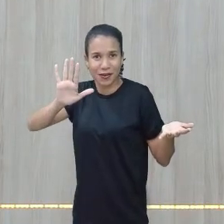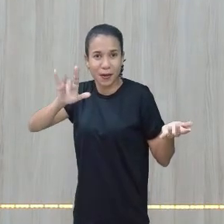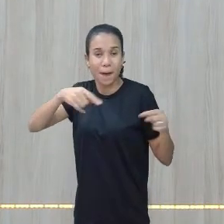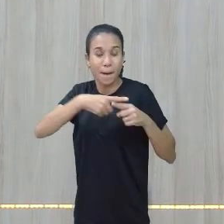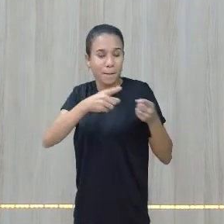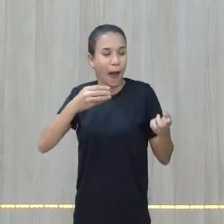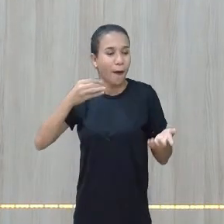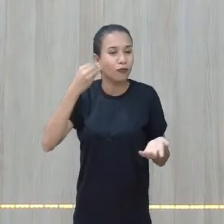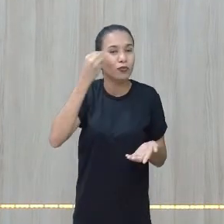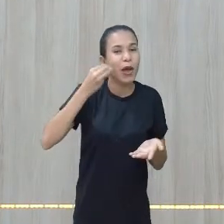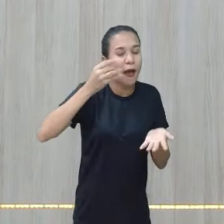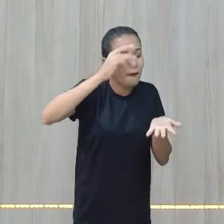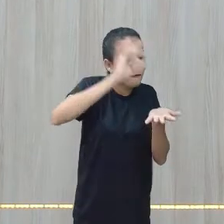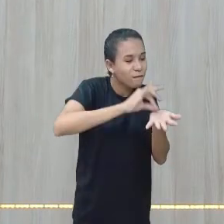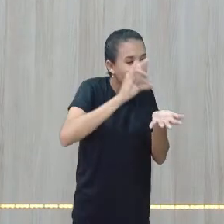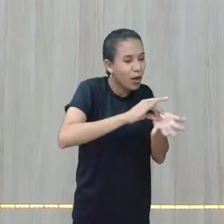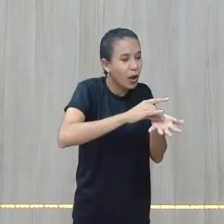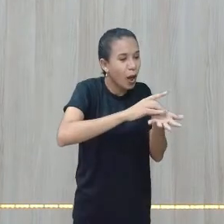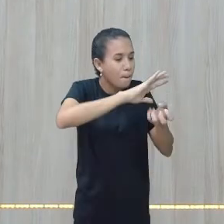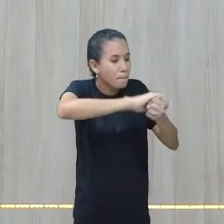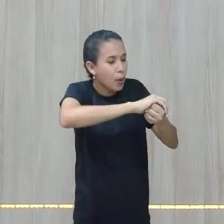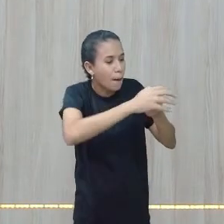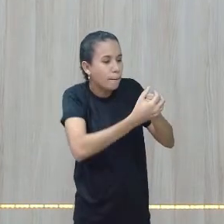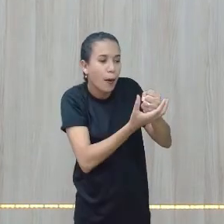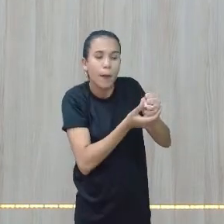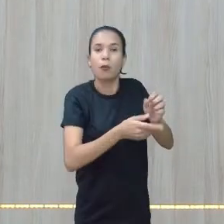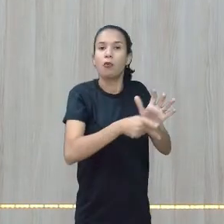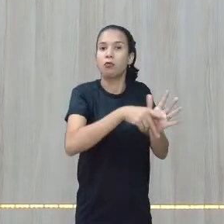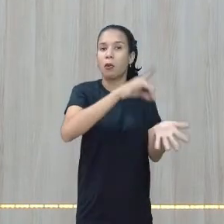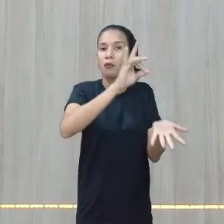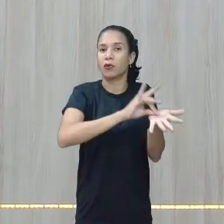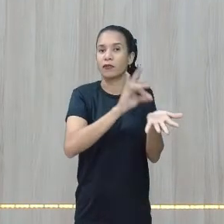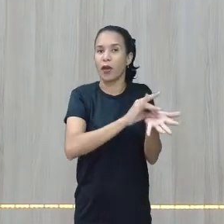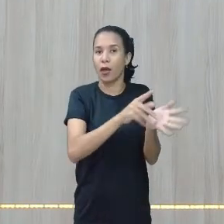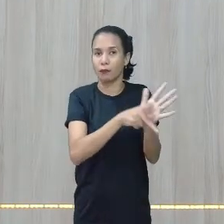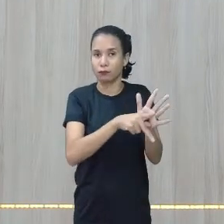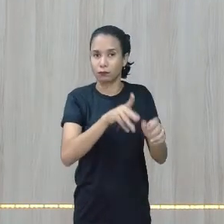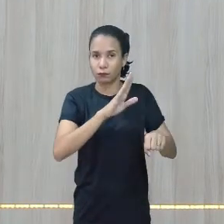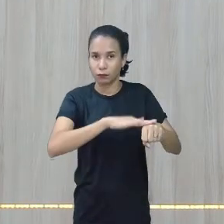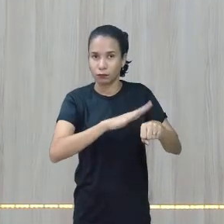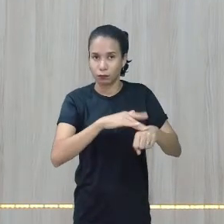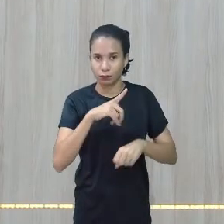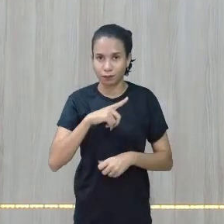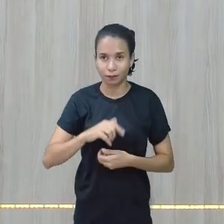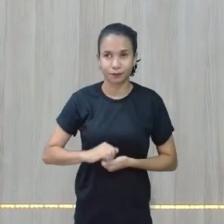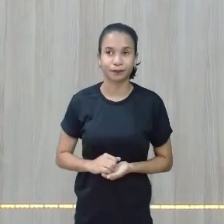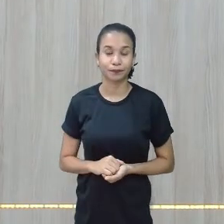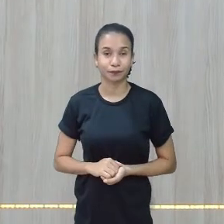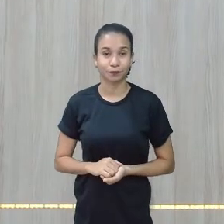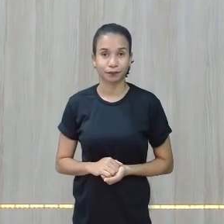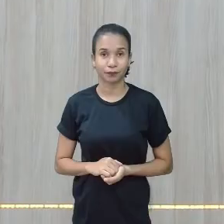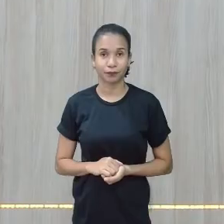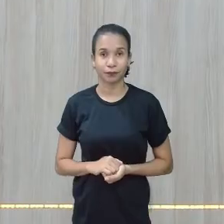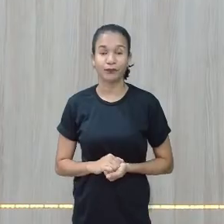mas uma experiência real com um elemento verdadeiro e concreto.